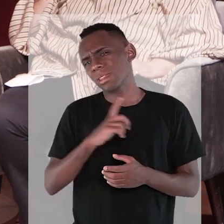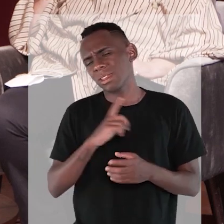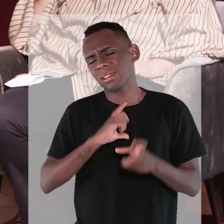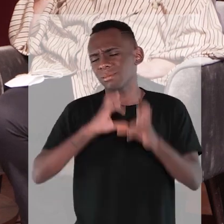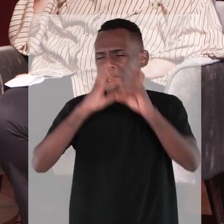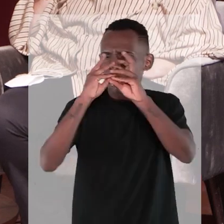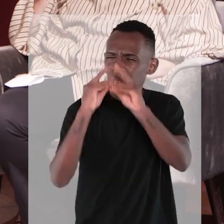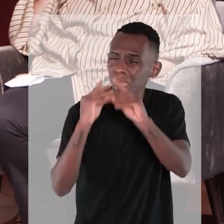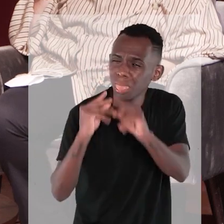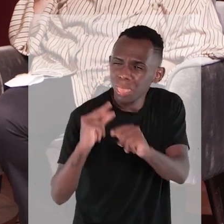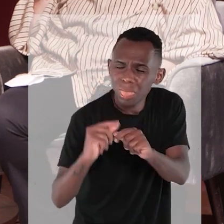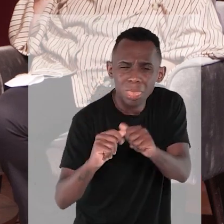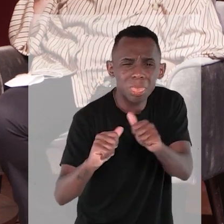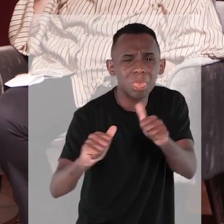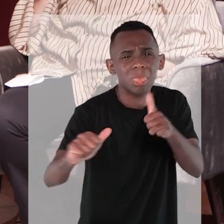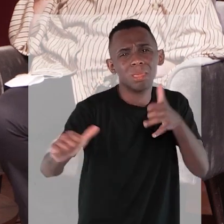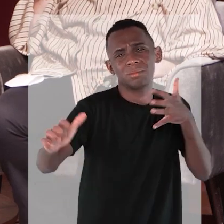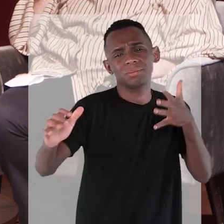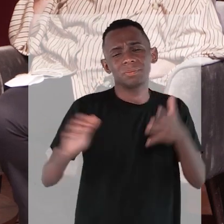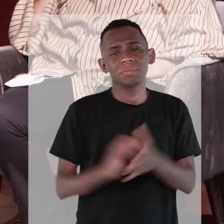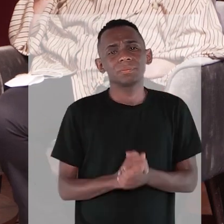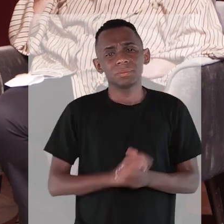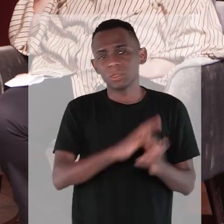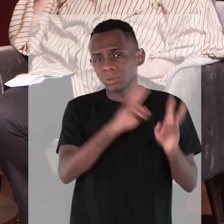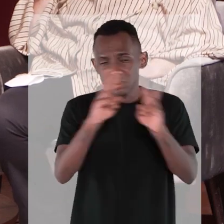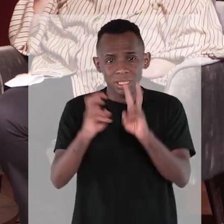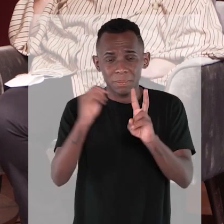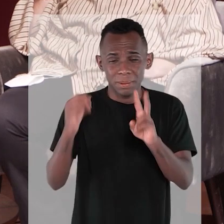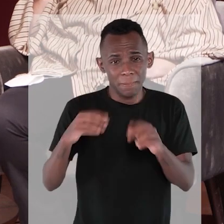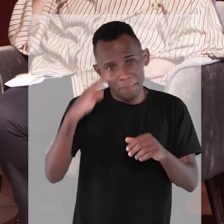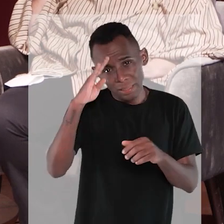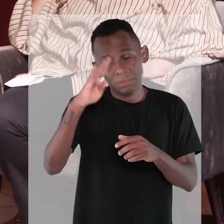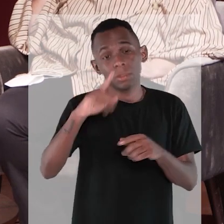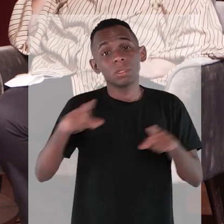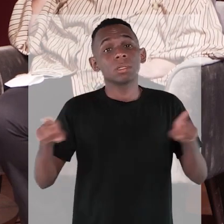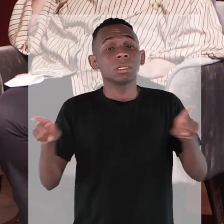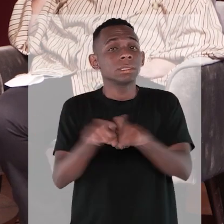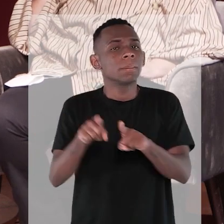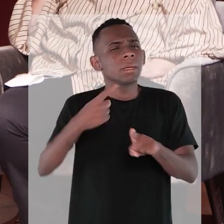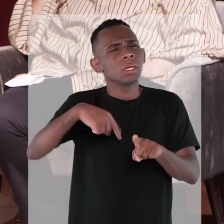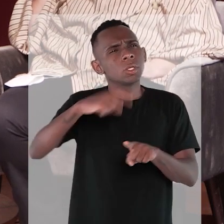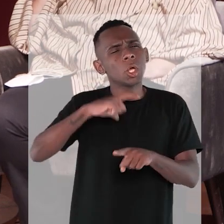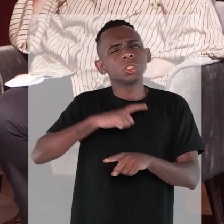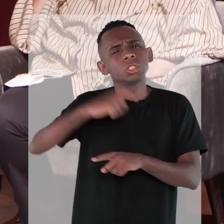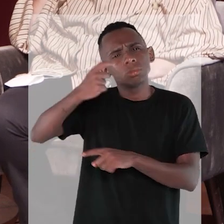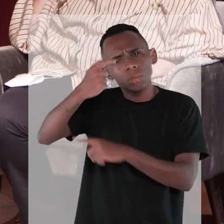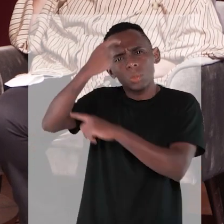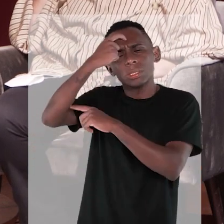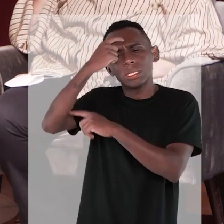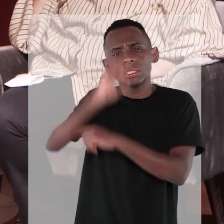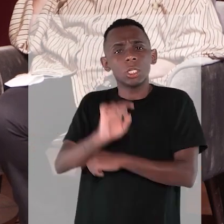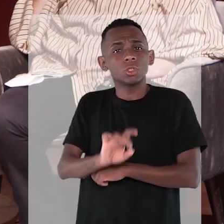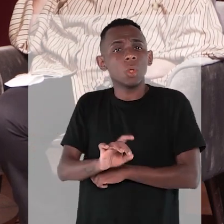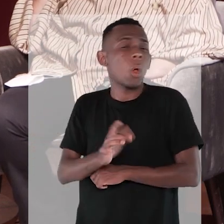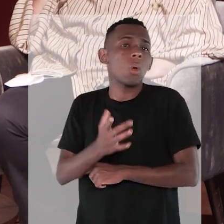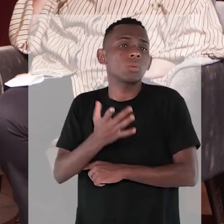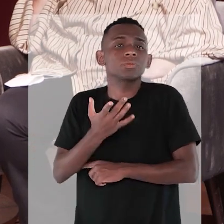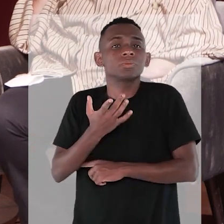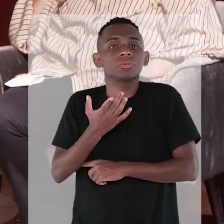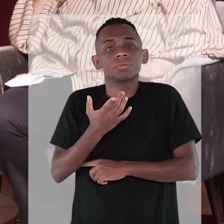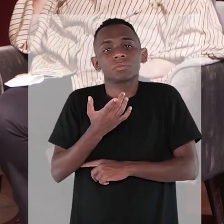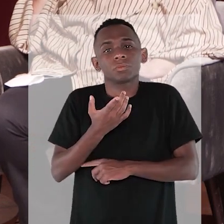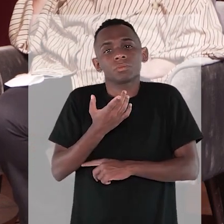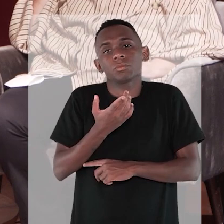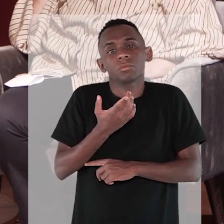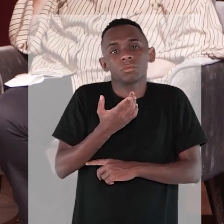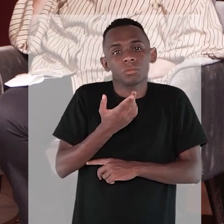destruição, digamos assim, o seu sentido. Ao mesmo tempo, tínhamos consciência de que um olhar só, né, ainda mais